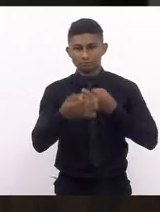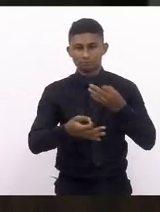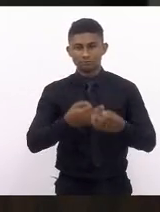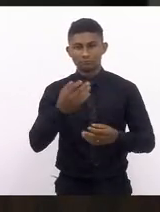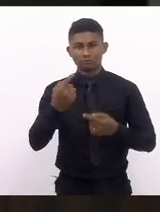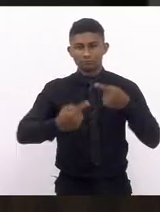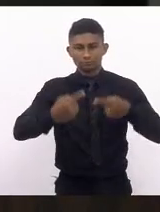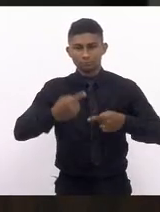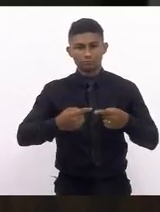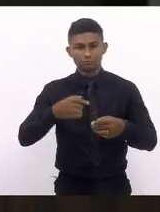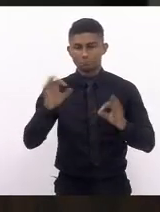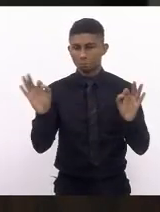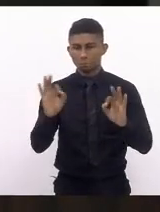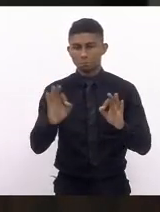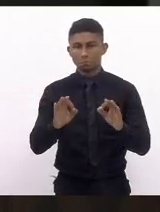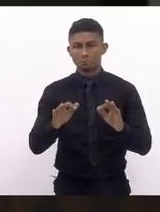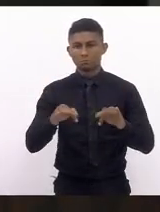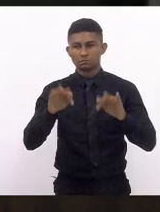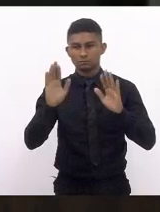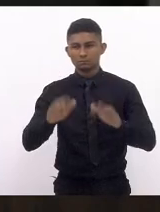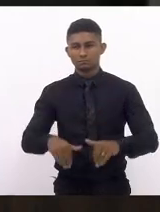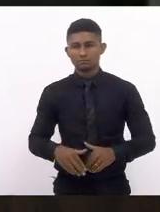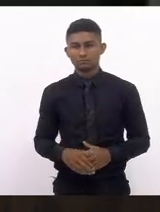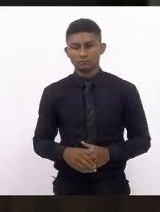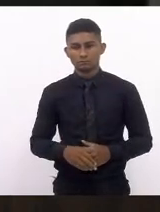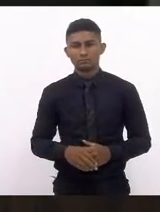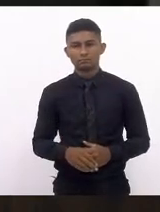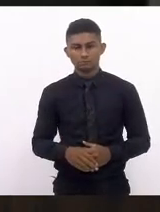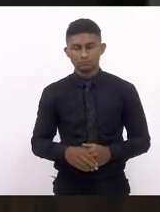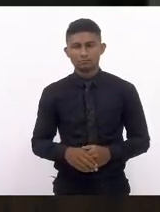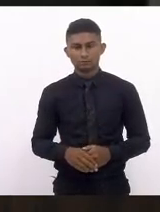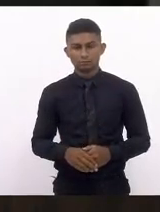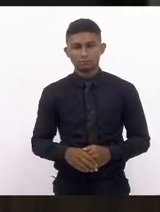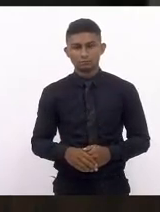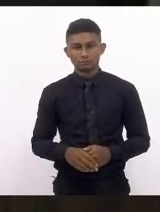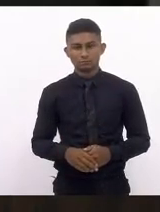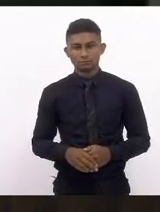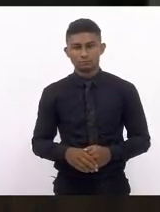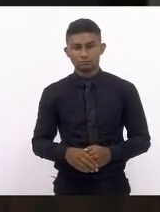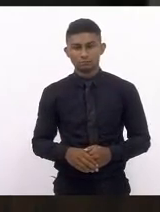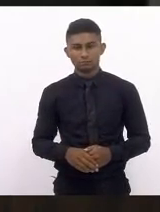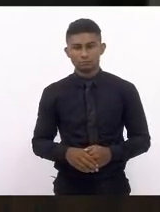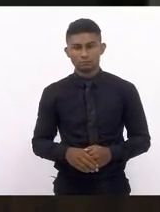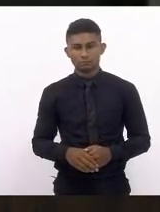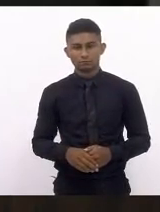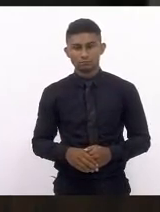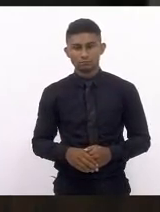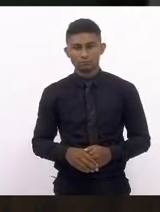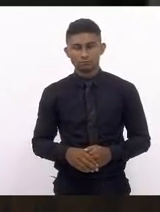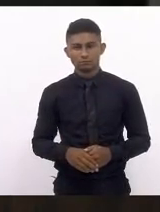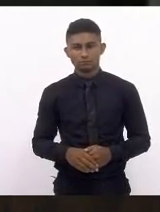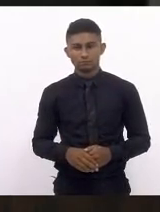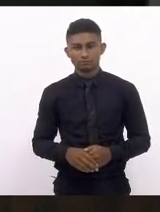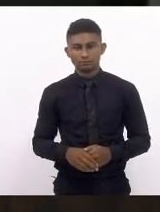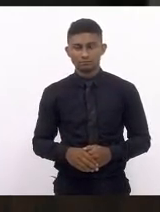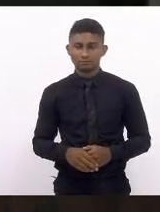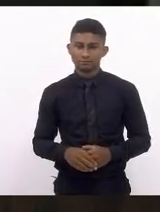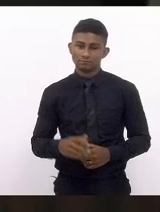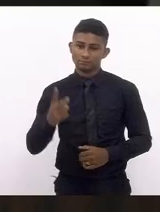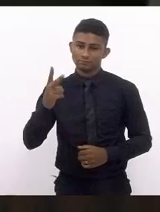excursão na Avenida que Ele discutiu Enseada de carga horária do presidente Ok dois sempre melhor que